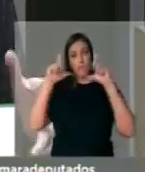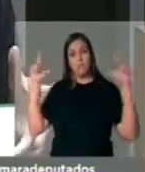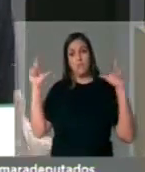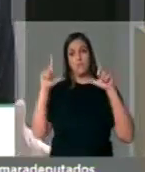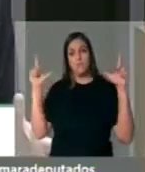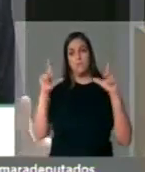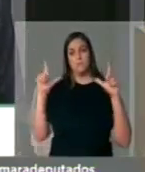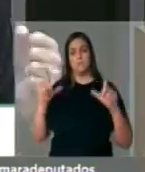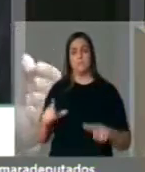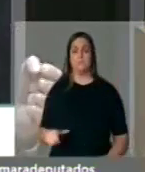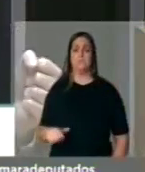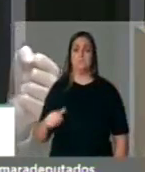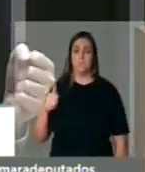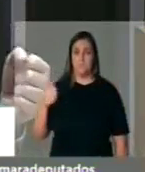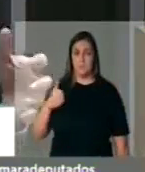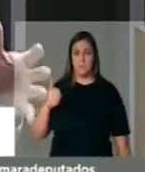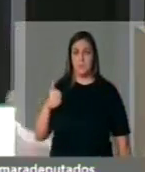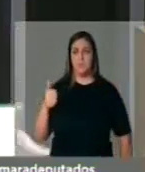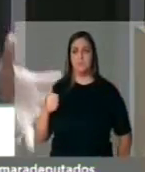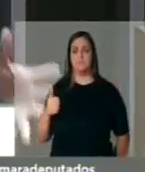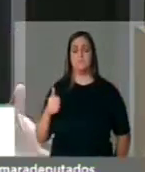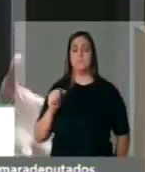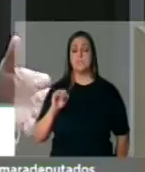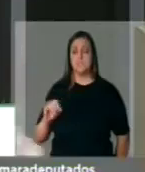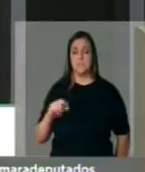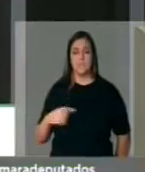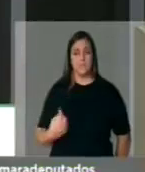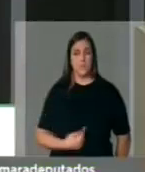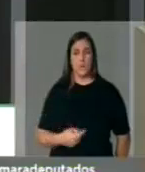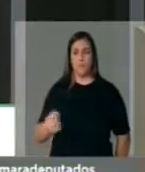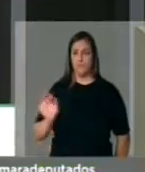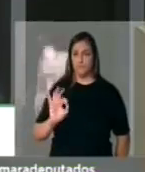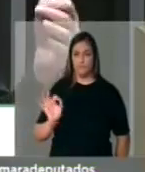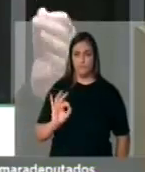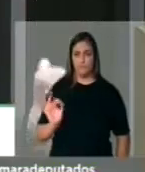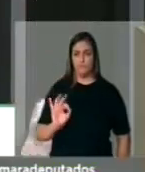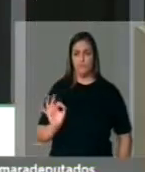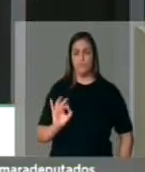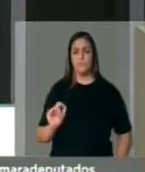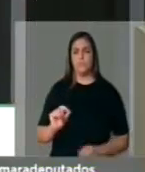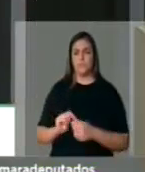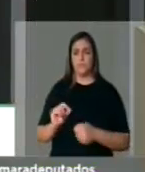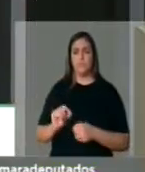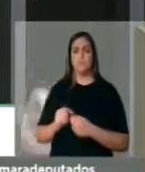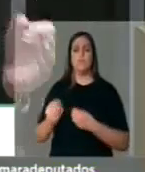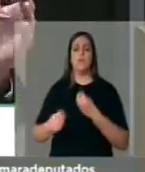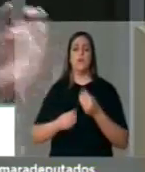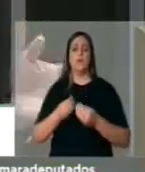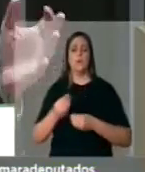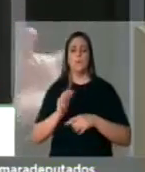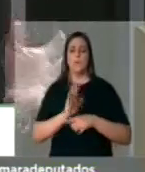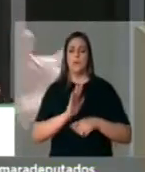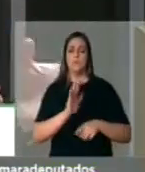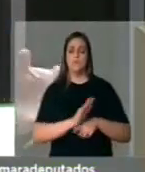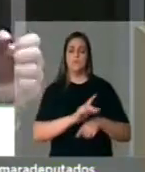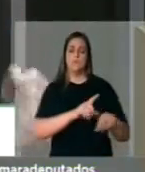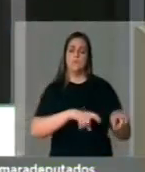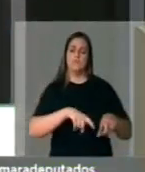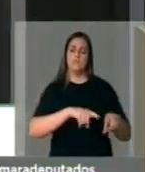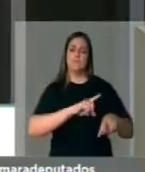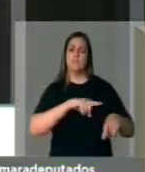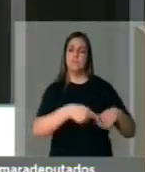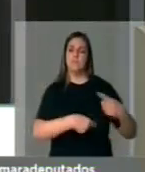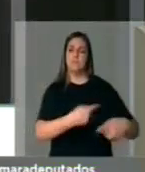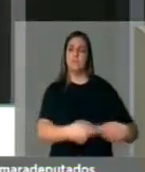destacadas com muita ênfase. Primeiro, se nós não formos capazes de fazer a sucessão rural, de segurar lá no interior